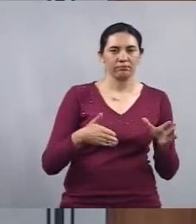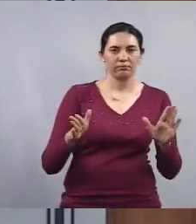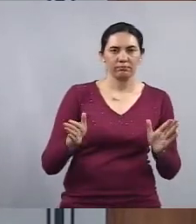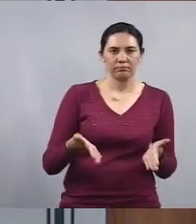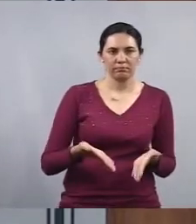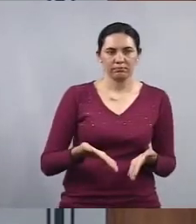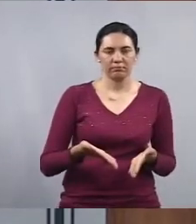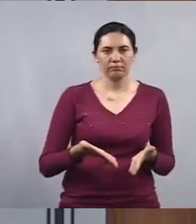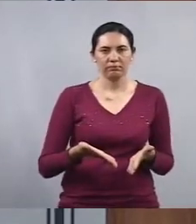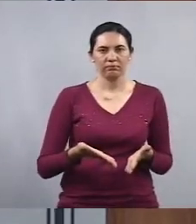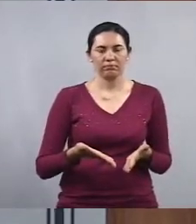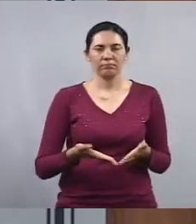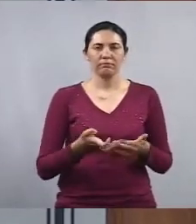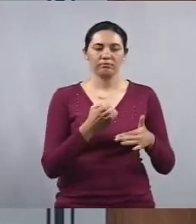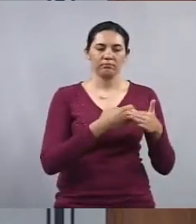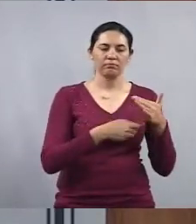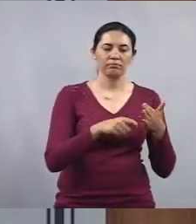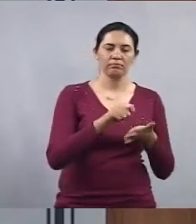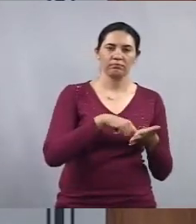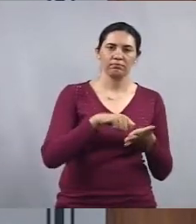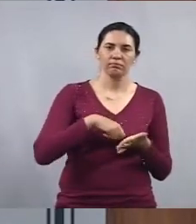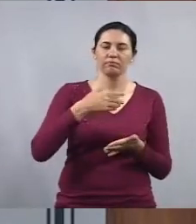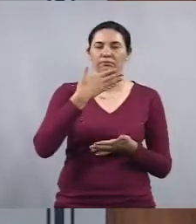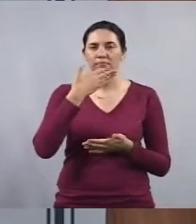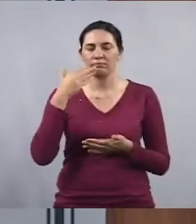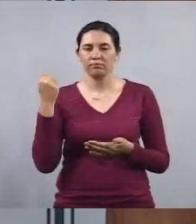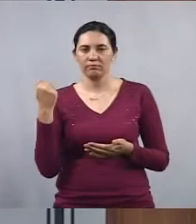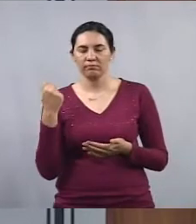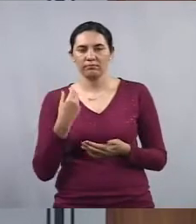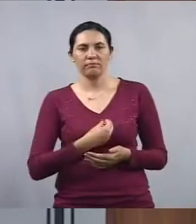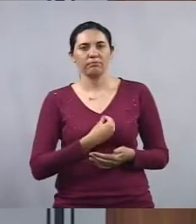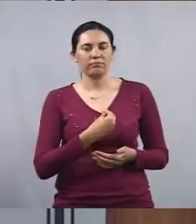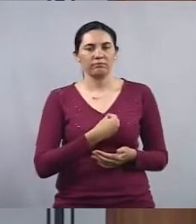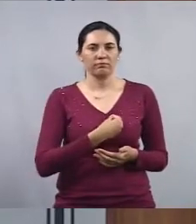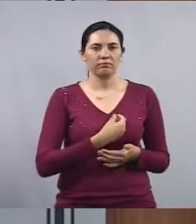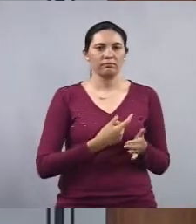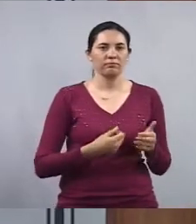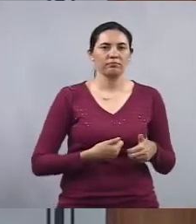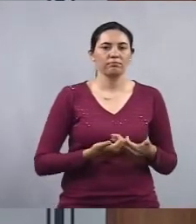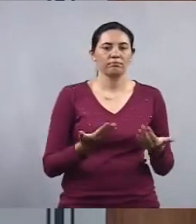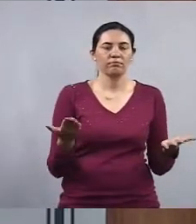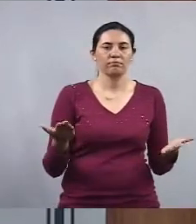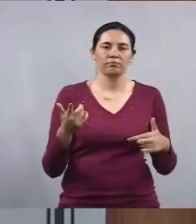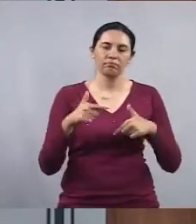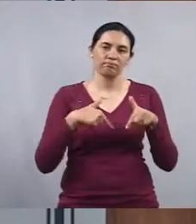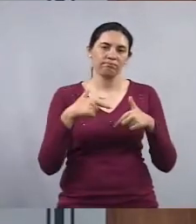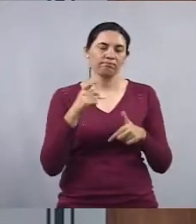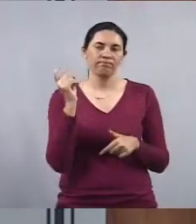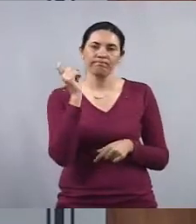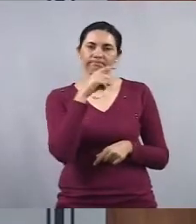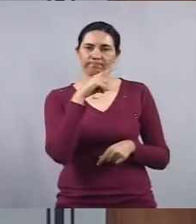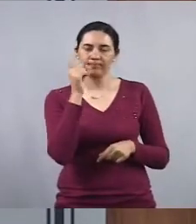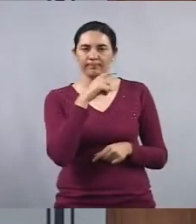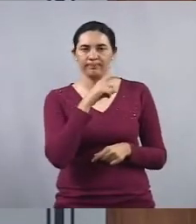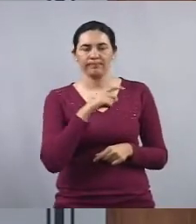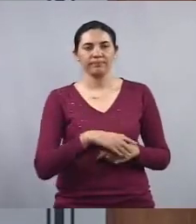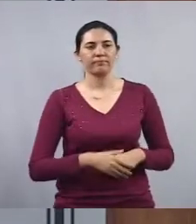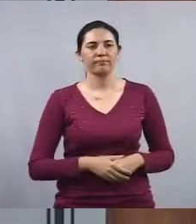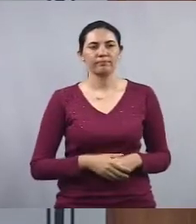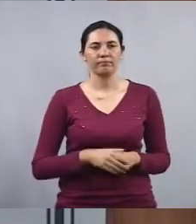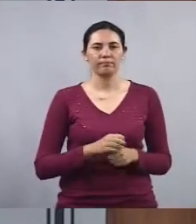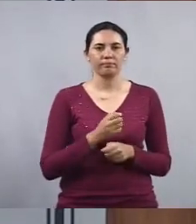de terceirizar que vai melhorar a vida que vai ter gerar emprego é mentira a